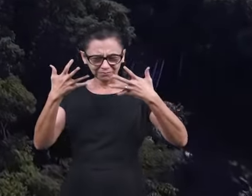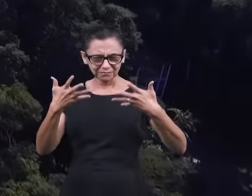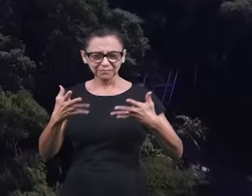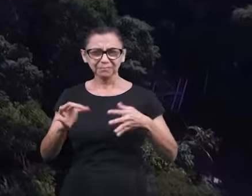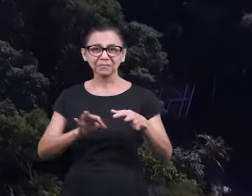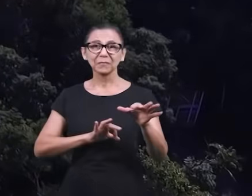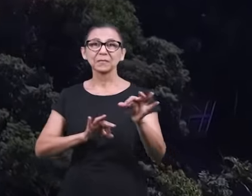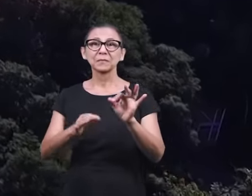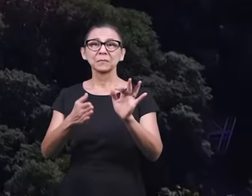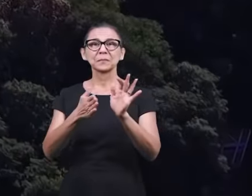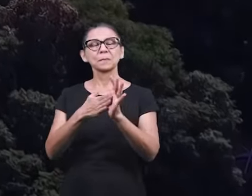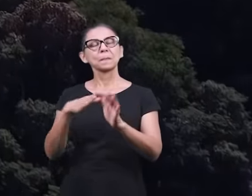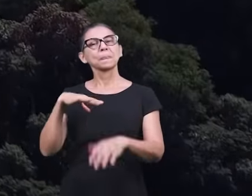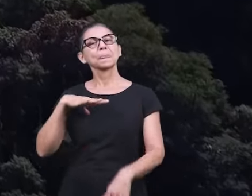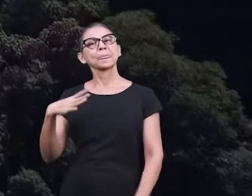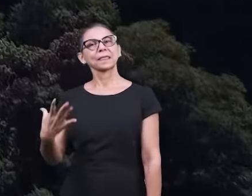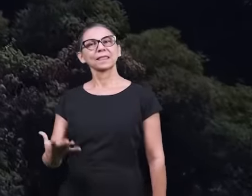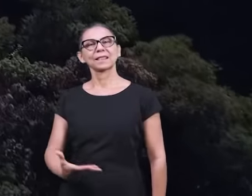fez-me